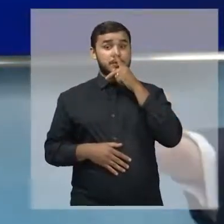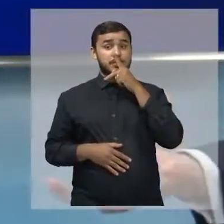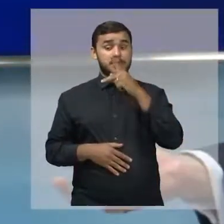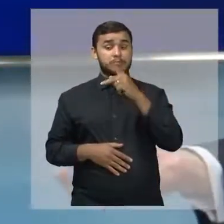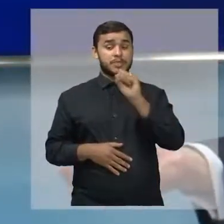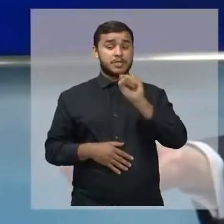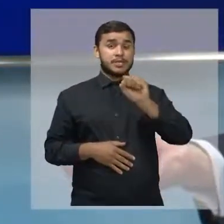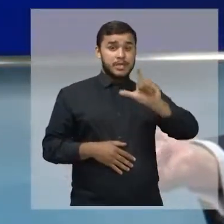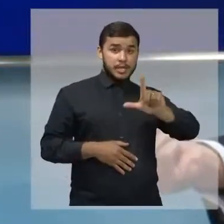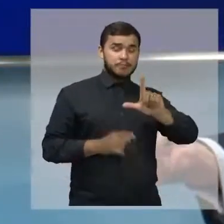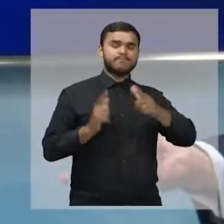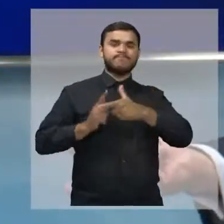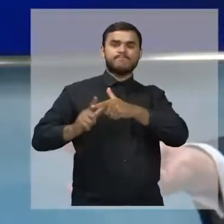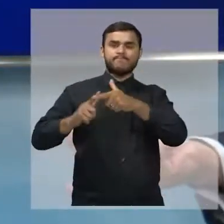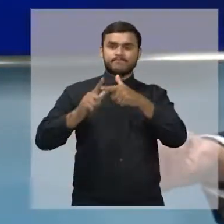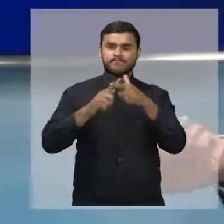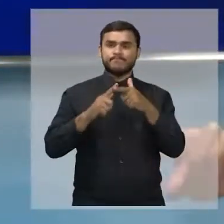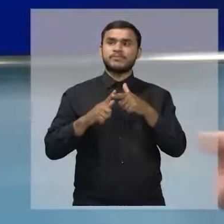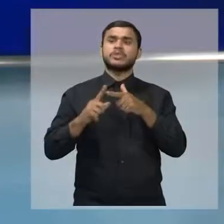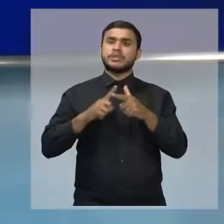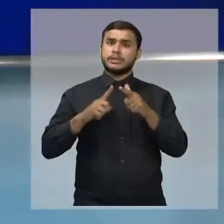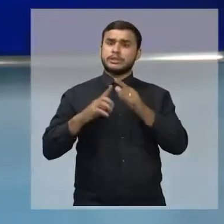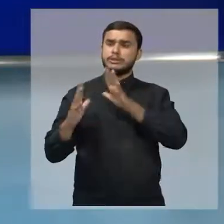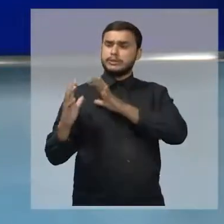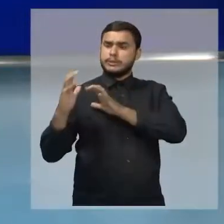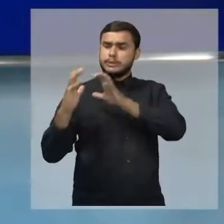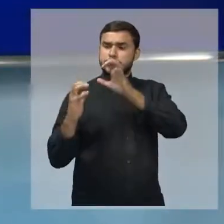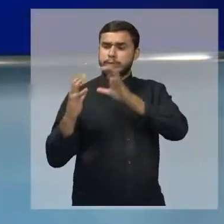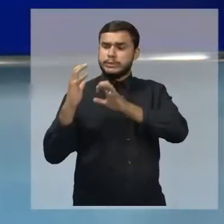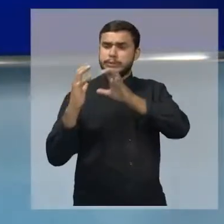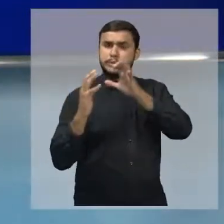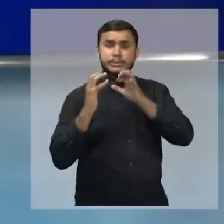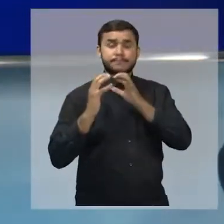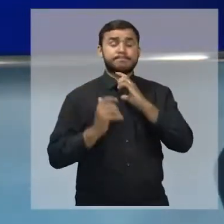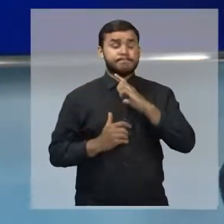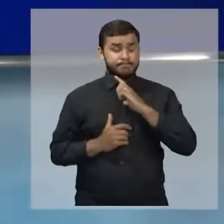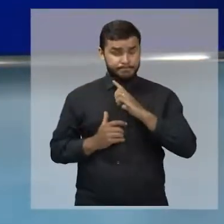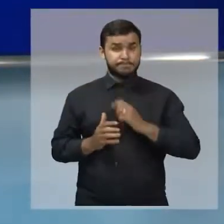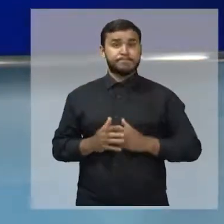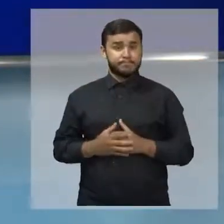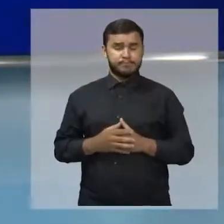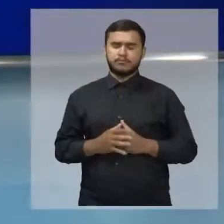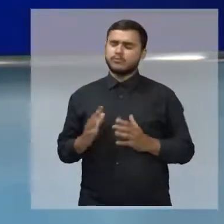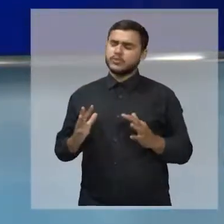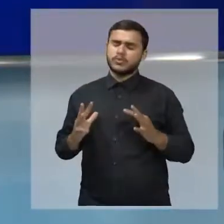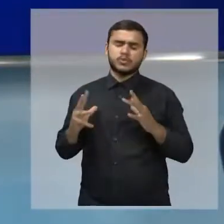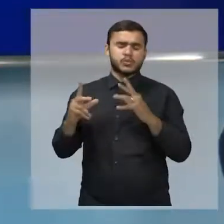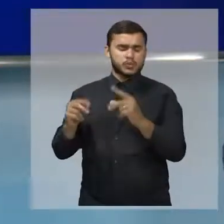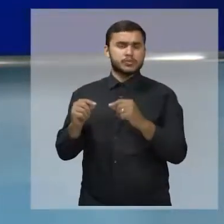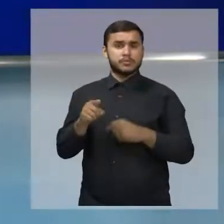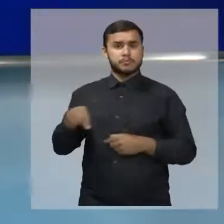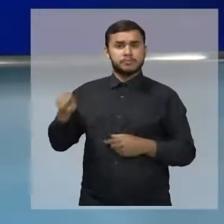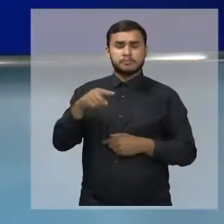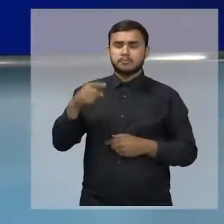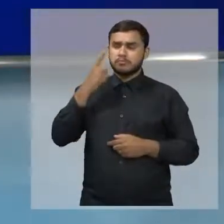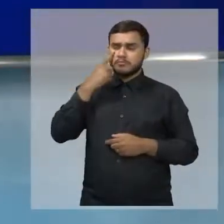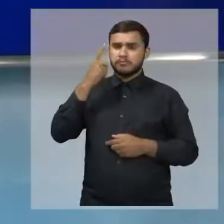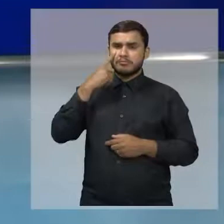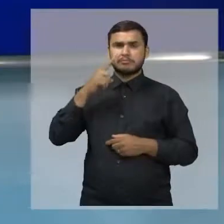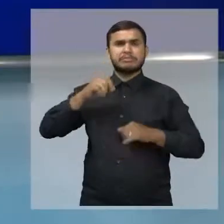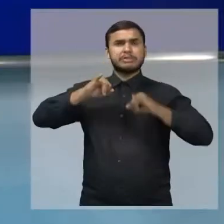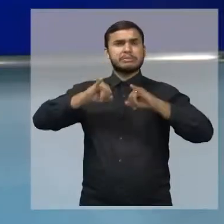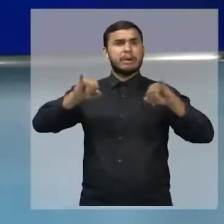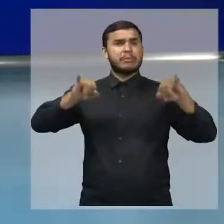do presidente da República, que é o PSL, com todos os espetáculos, todos